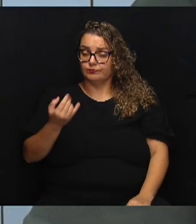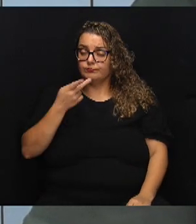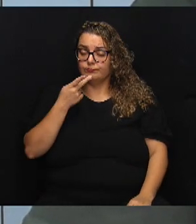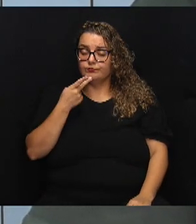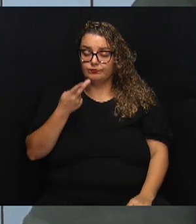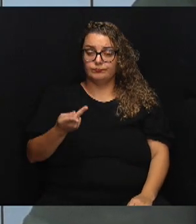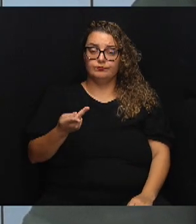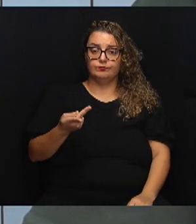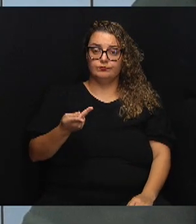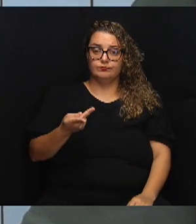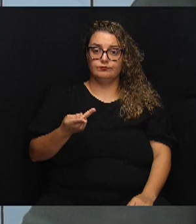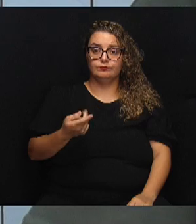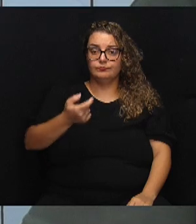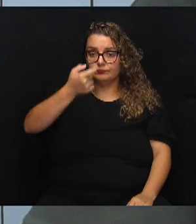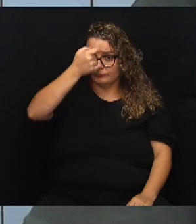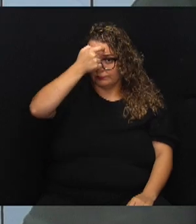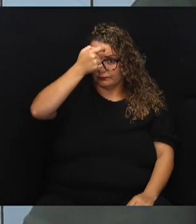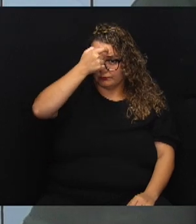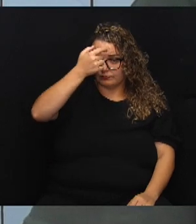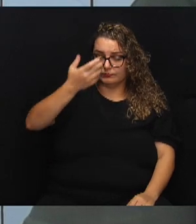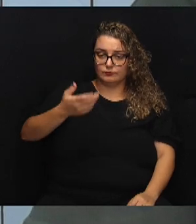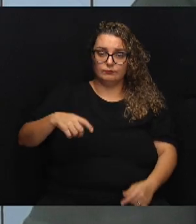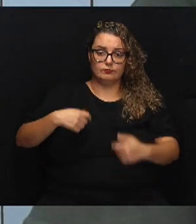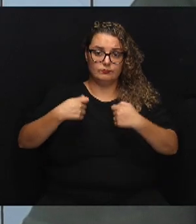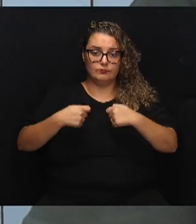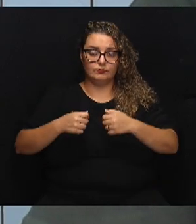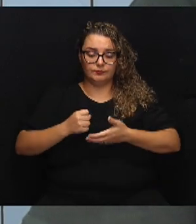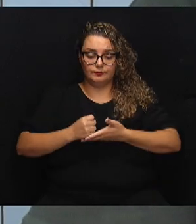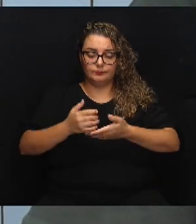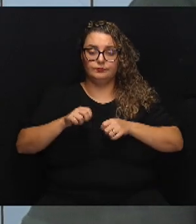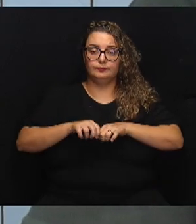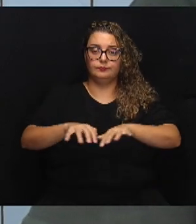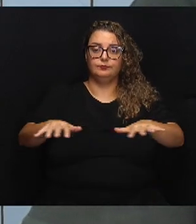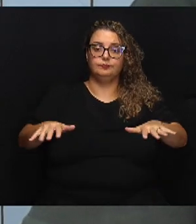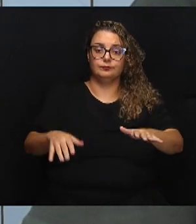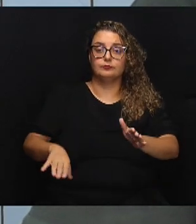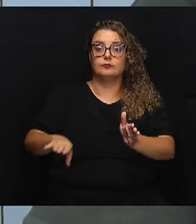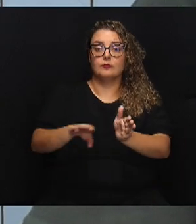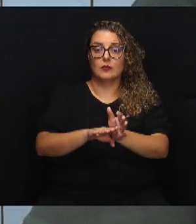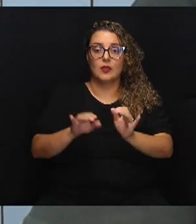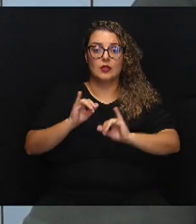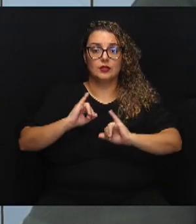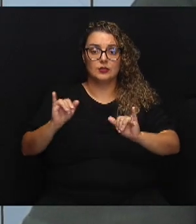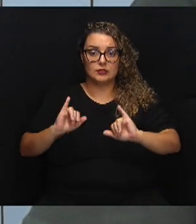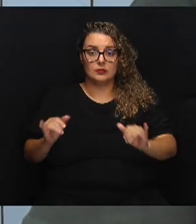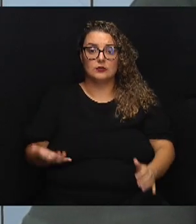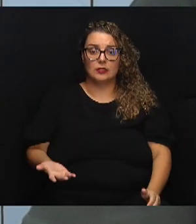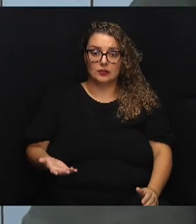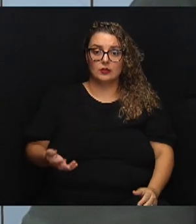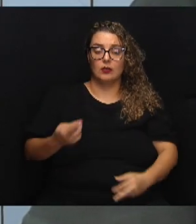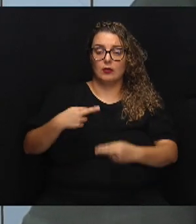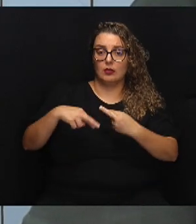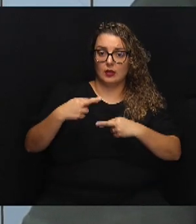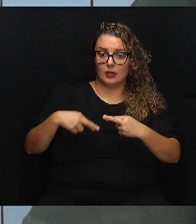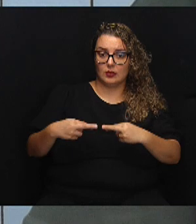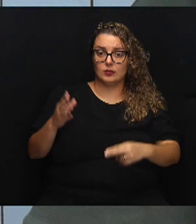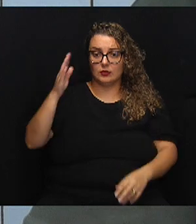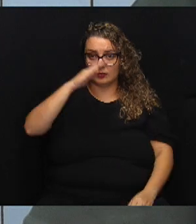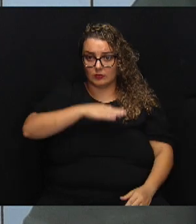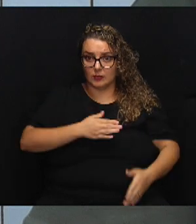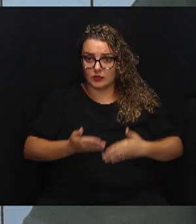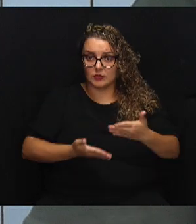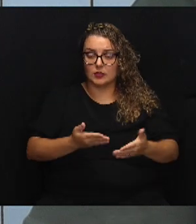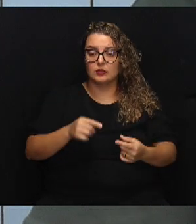daí, dessa conscientização e levar a todos que chegue essa mensagem da questão do maus trato contra